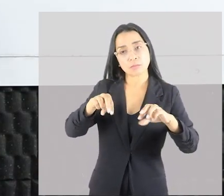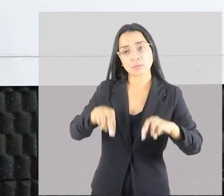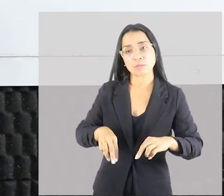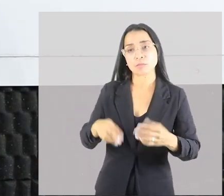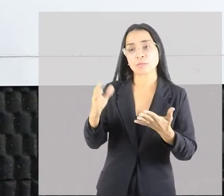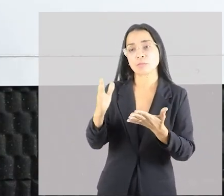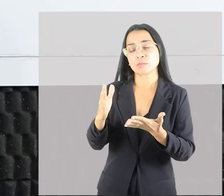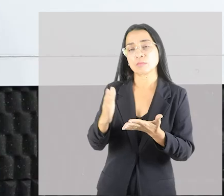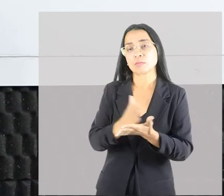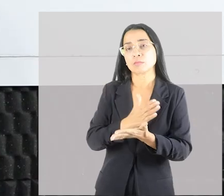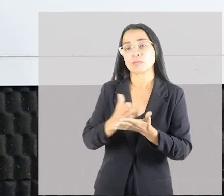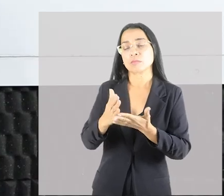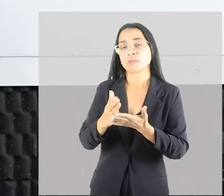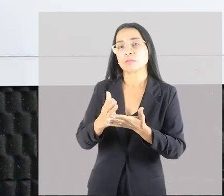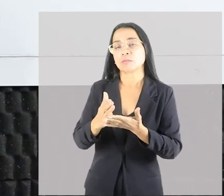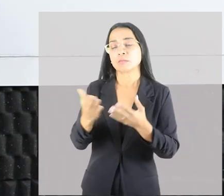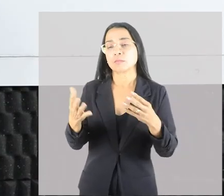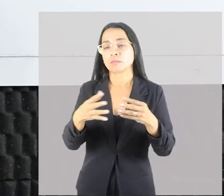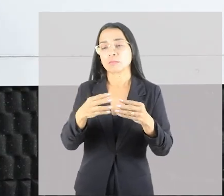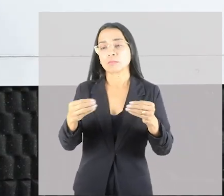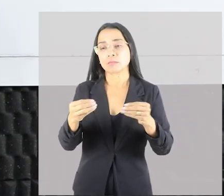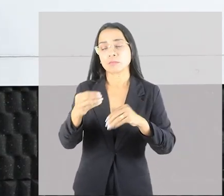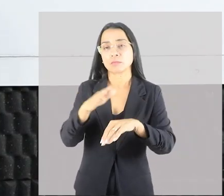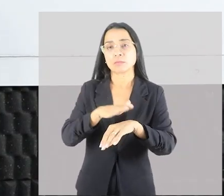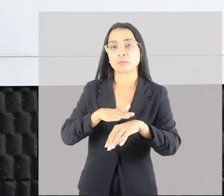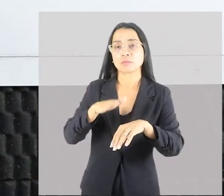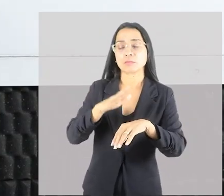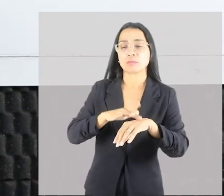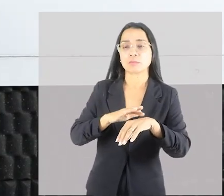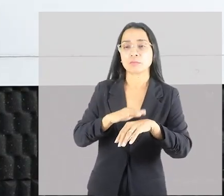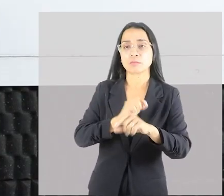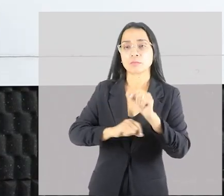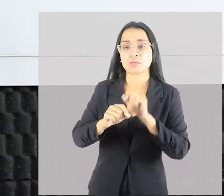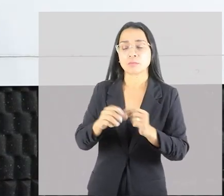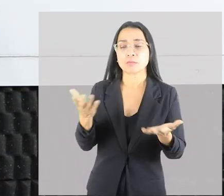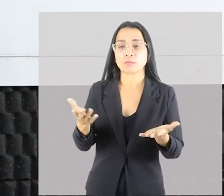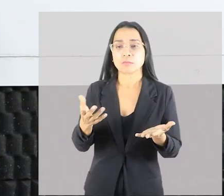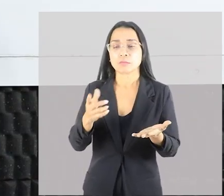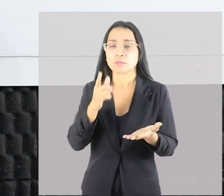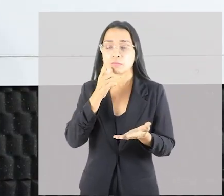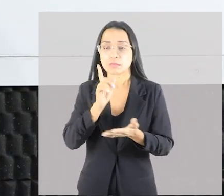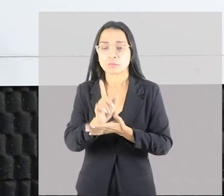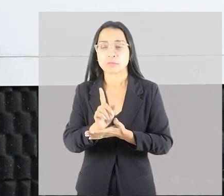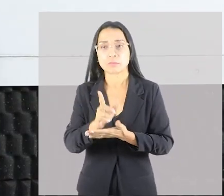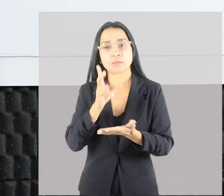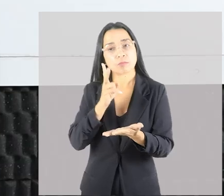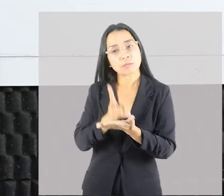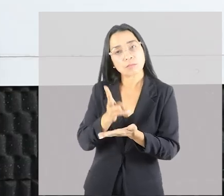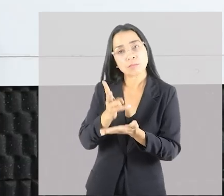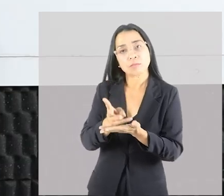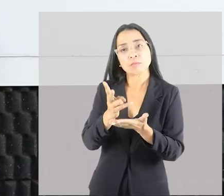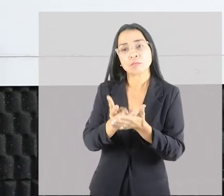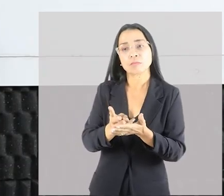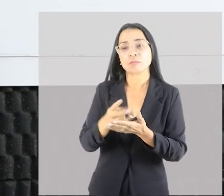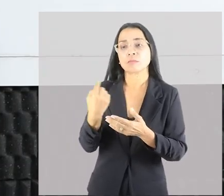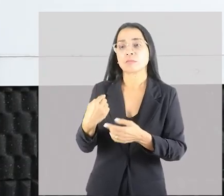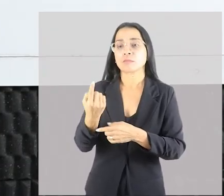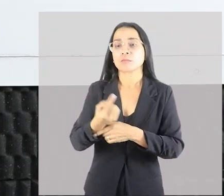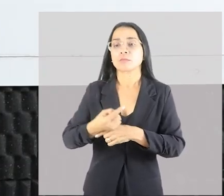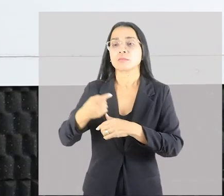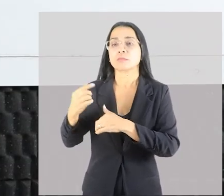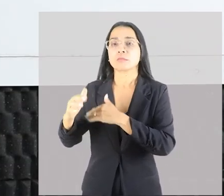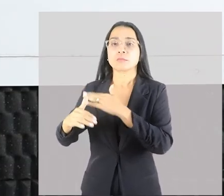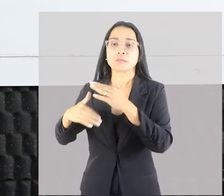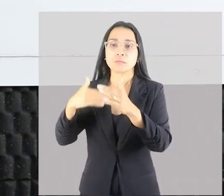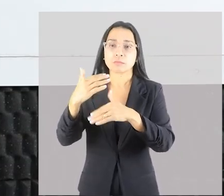que tanto, né, nos assolam e a gente consegue então seguir, né, com a nossa evolução agora associada a